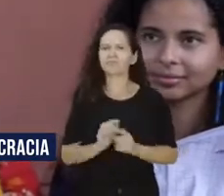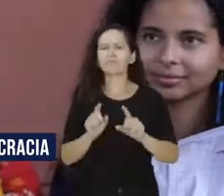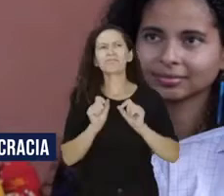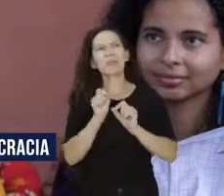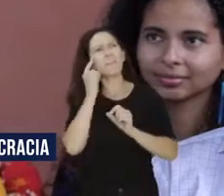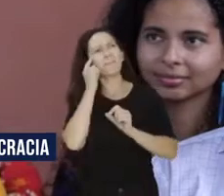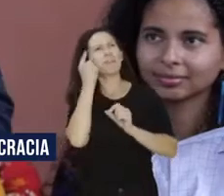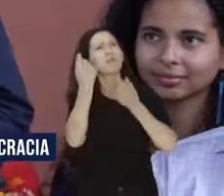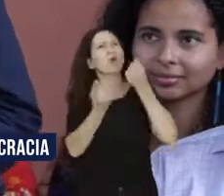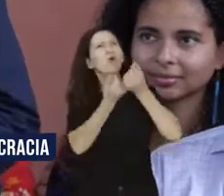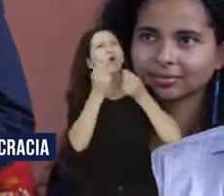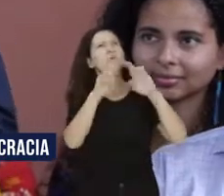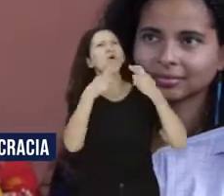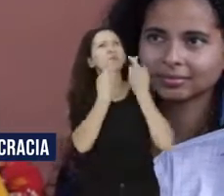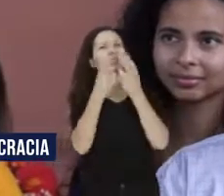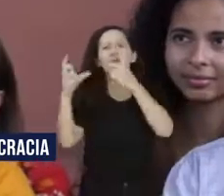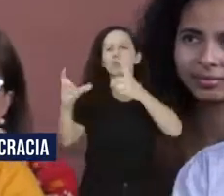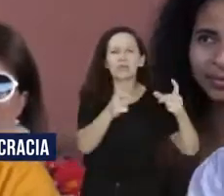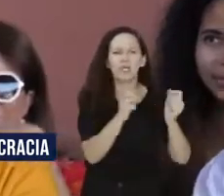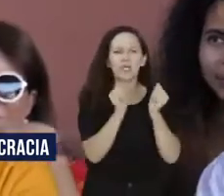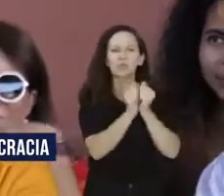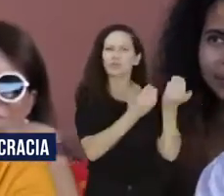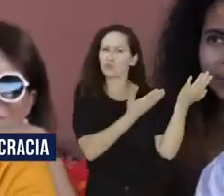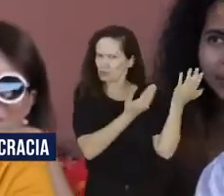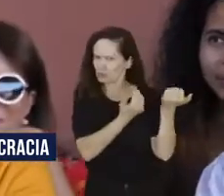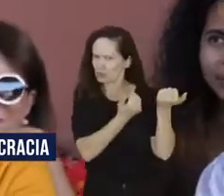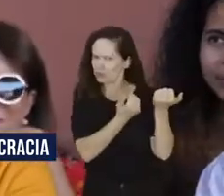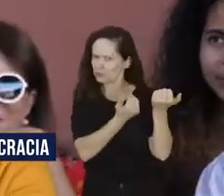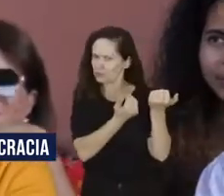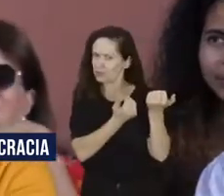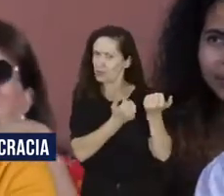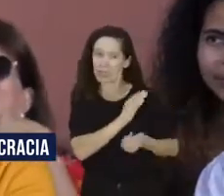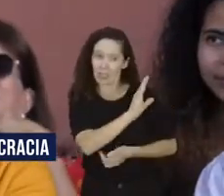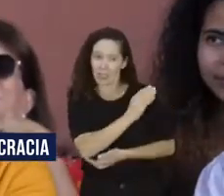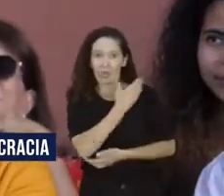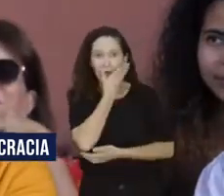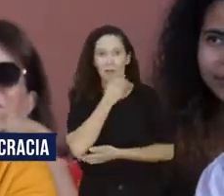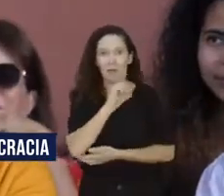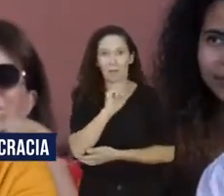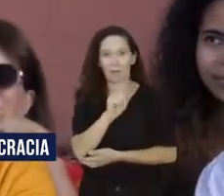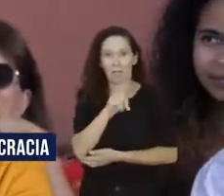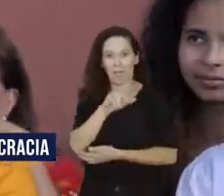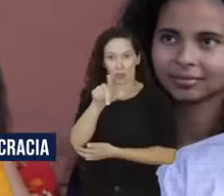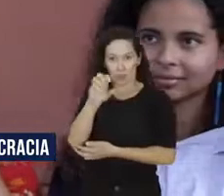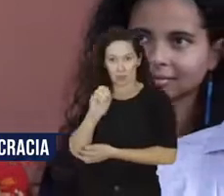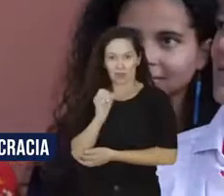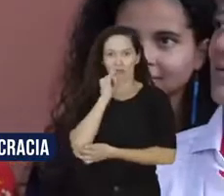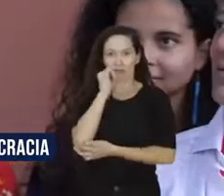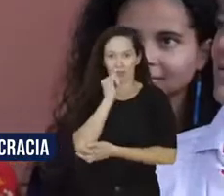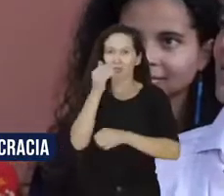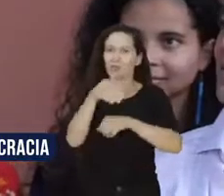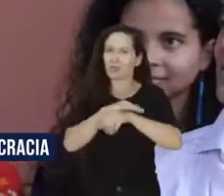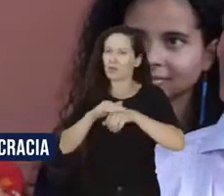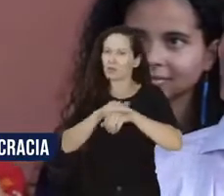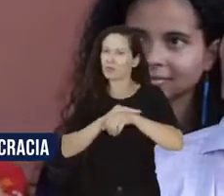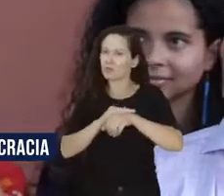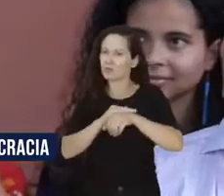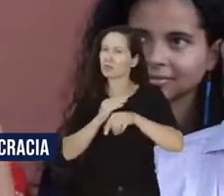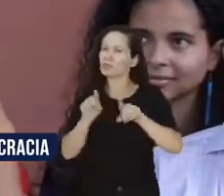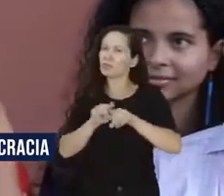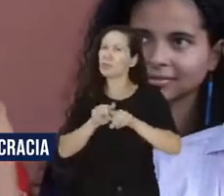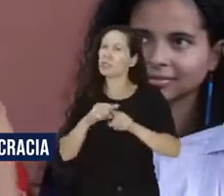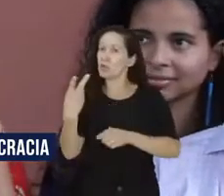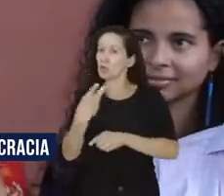com a juventude. O Aloysio Mercadante pegou o telefone, deve ter falado com a companheira dele, com a Regina, e o